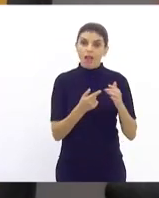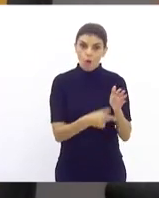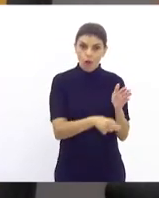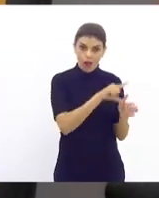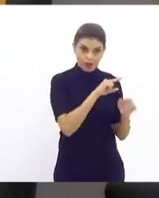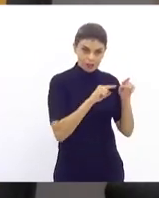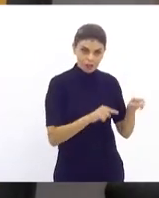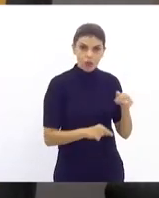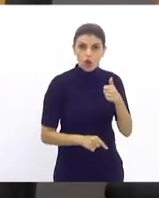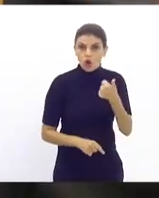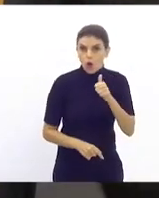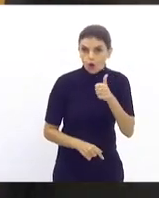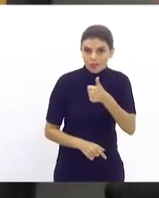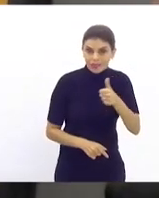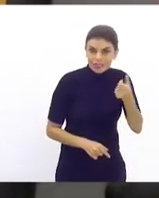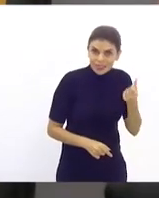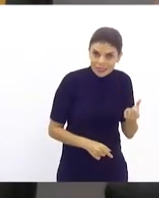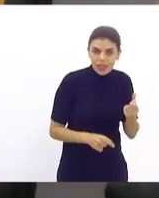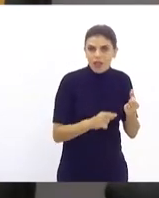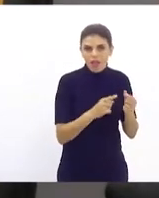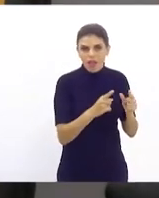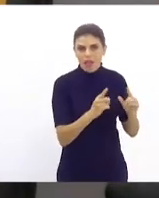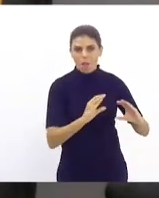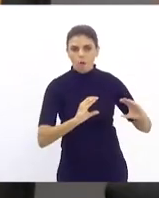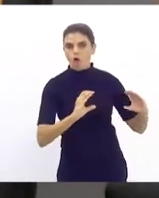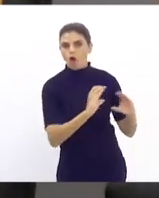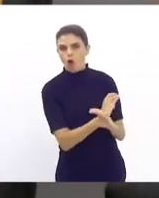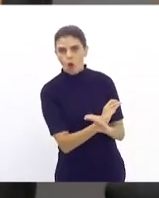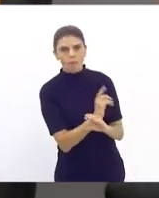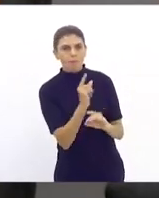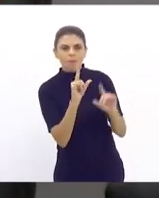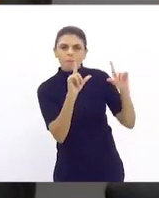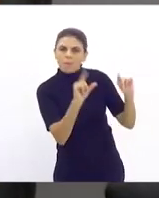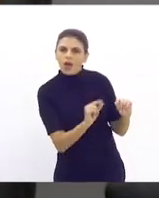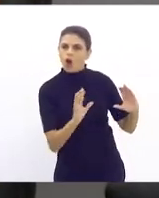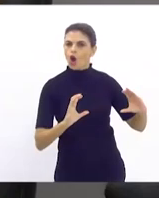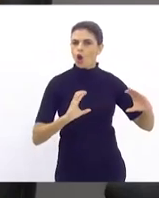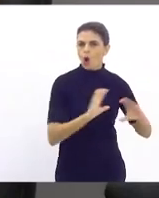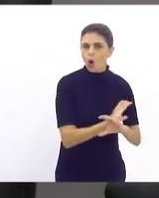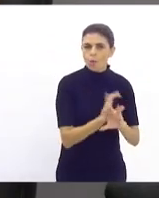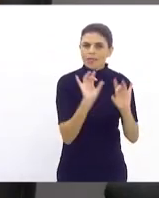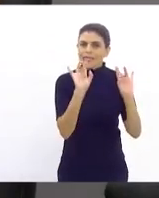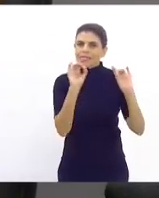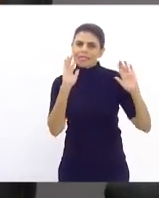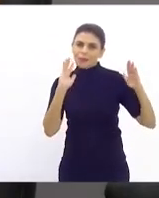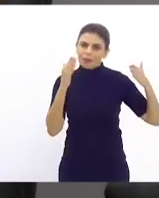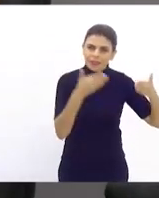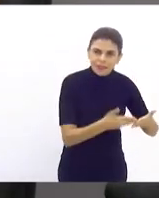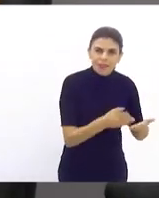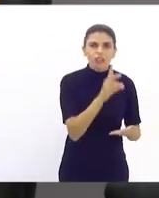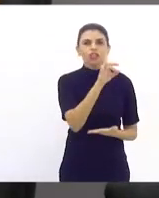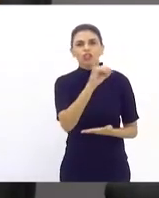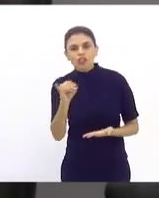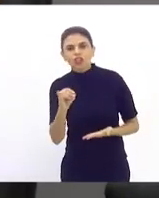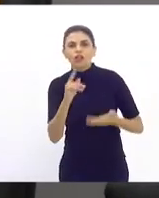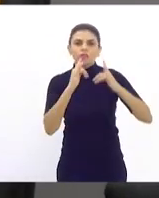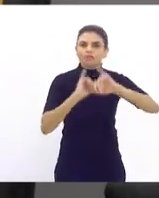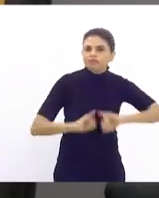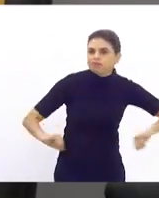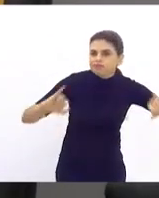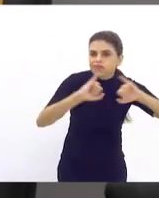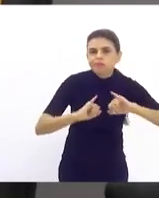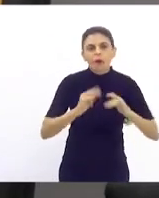é o 1116 de 2019. Sim, é o menos completo que Vossa Excelência fala. É menos completo, mais específico, fala da data de campanha permanente, de